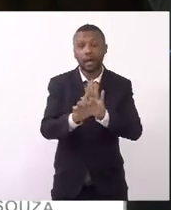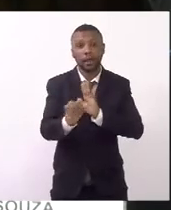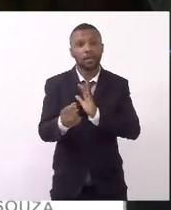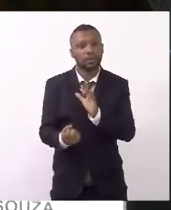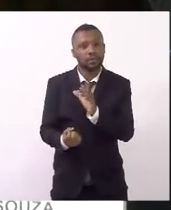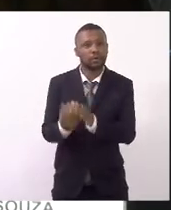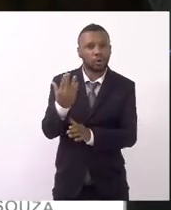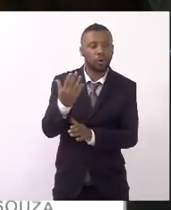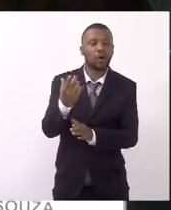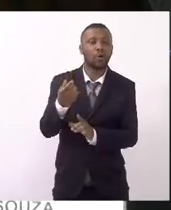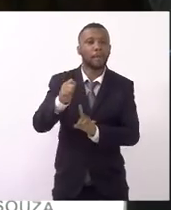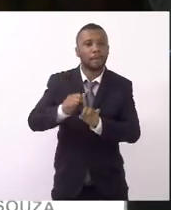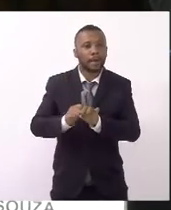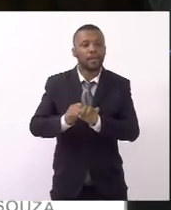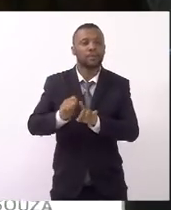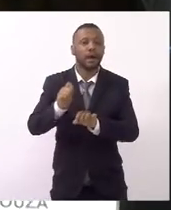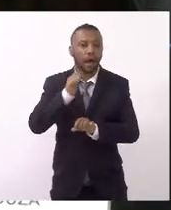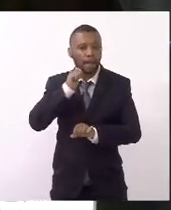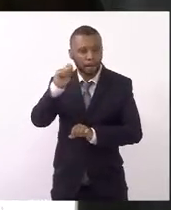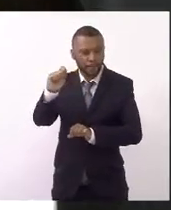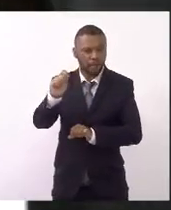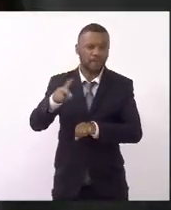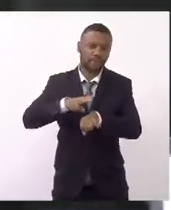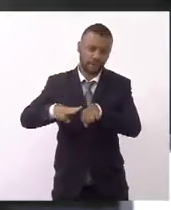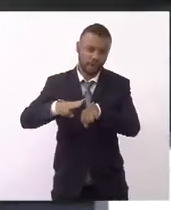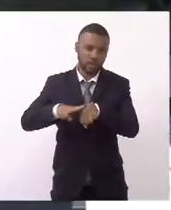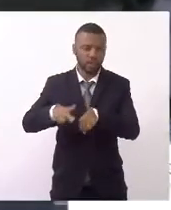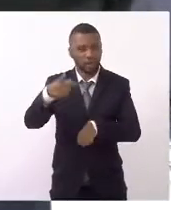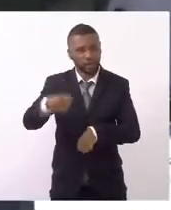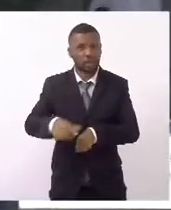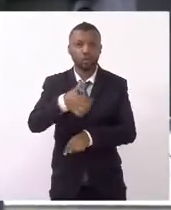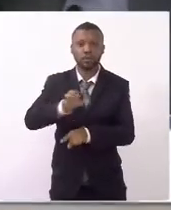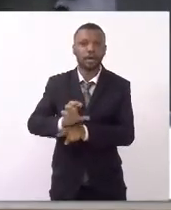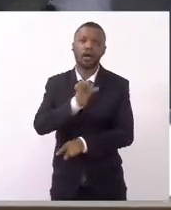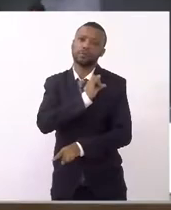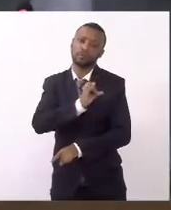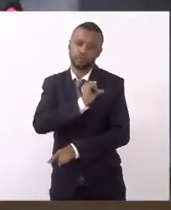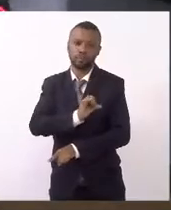o Abril Verde no estado do Rio de Janeiro